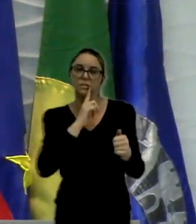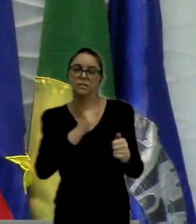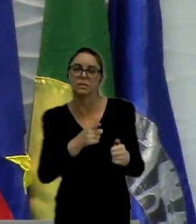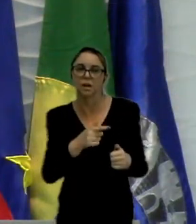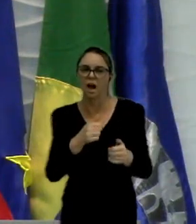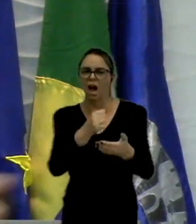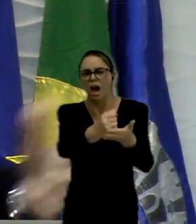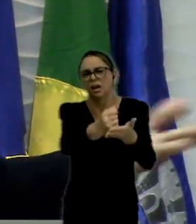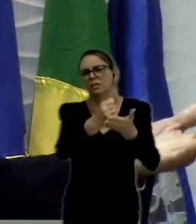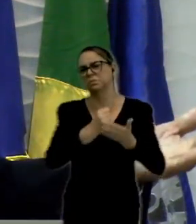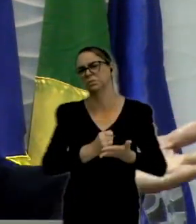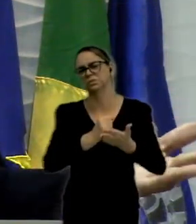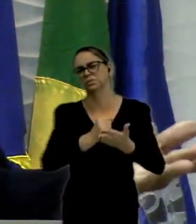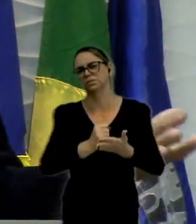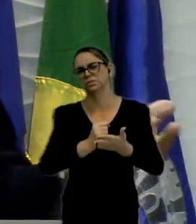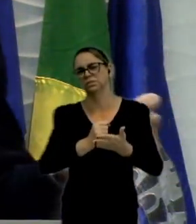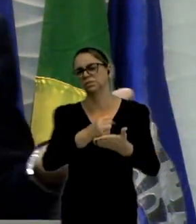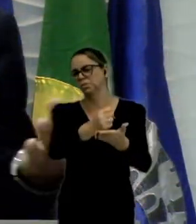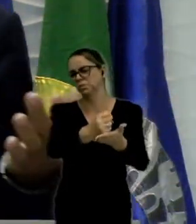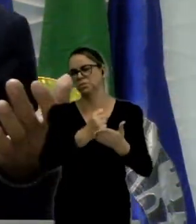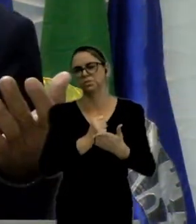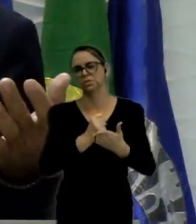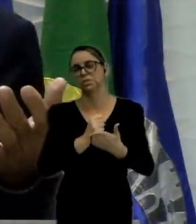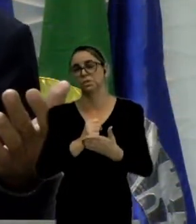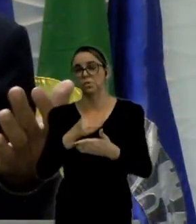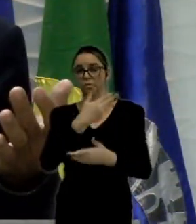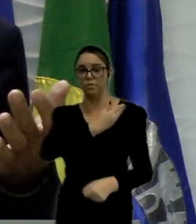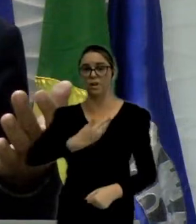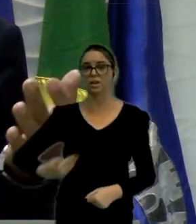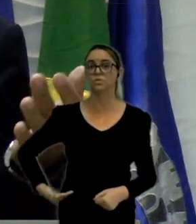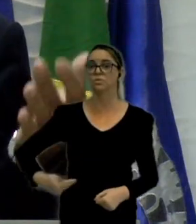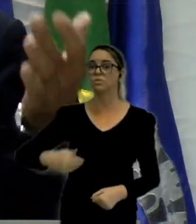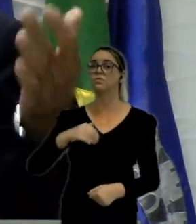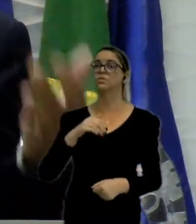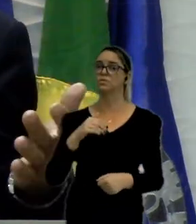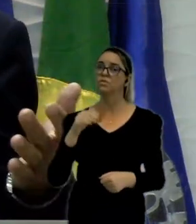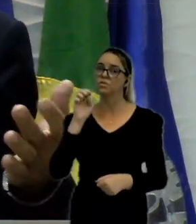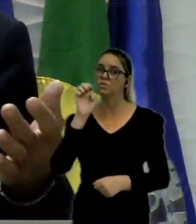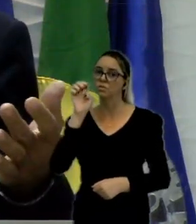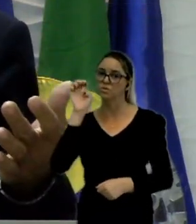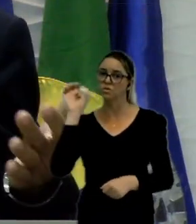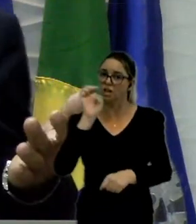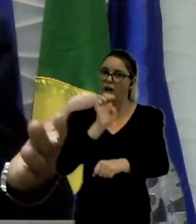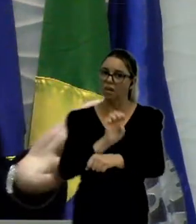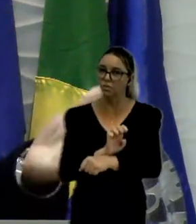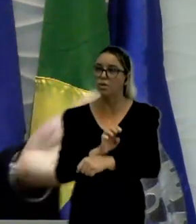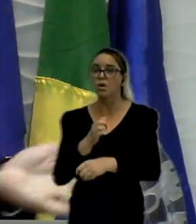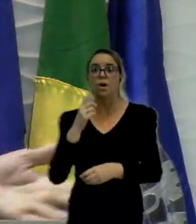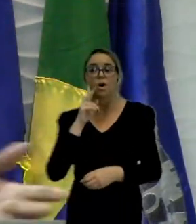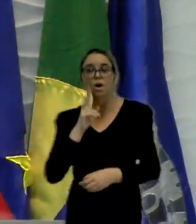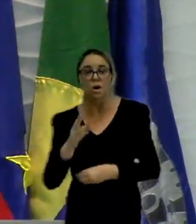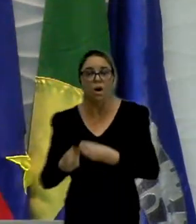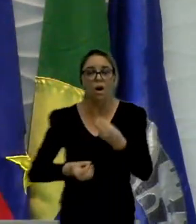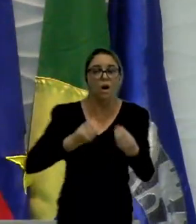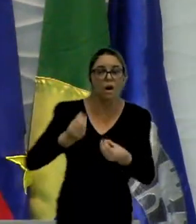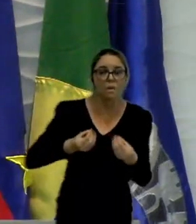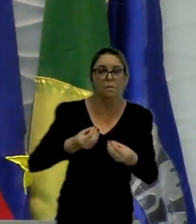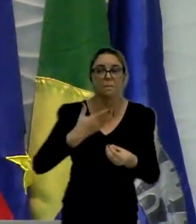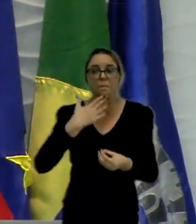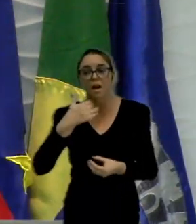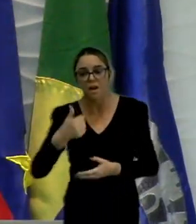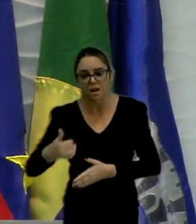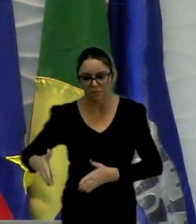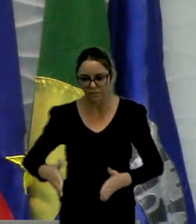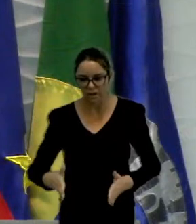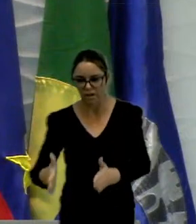Socorro ao governo do estado para ver como é que nós faz para melhorar a situação daquela estrada da